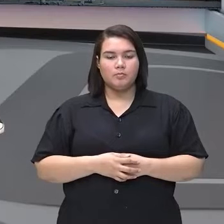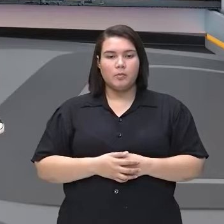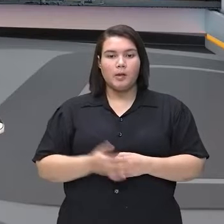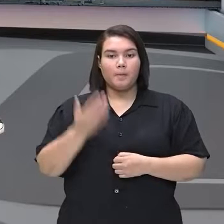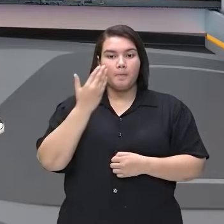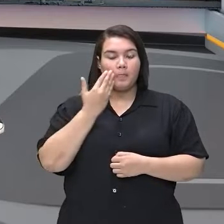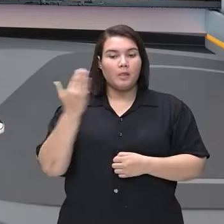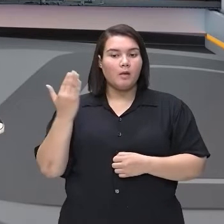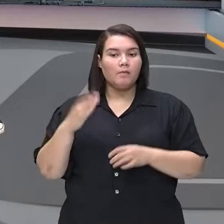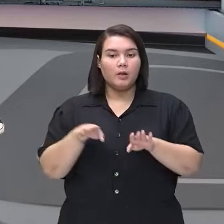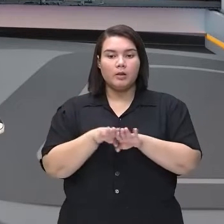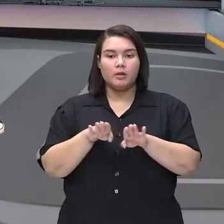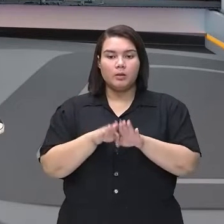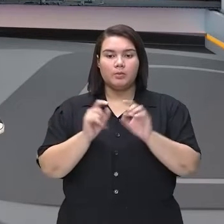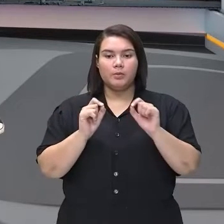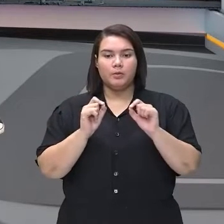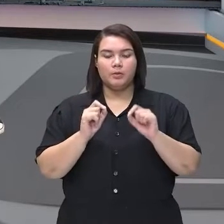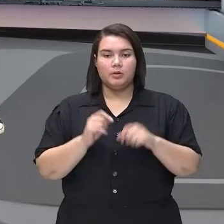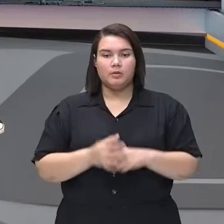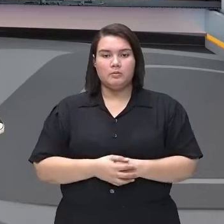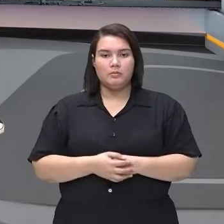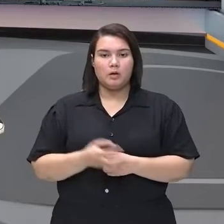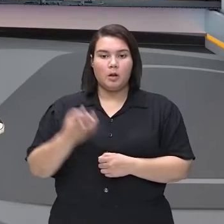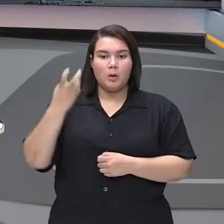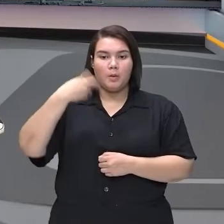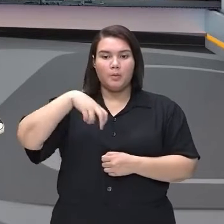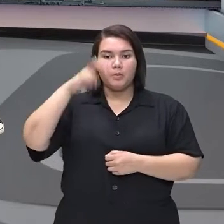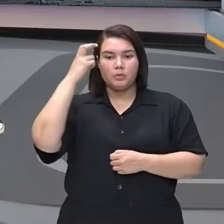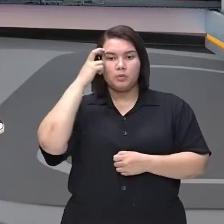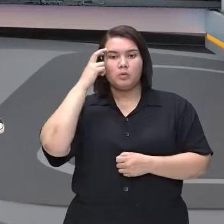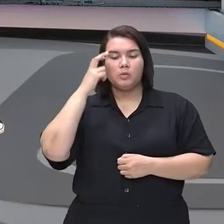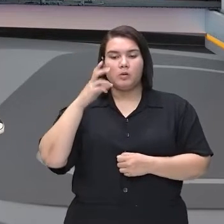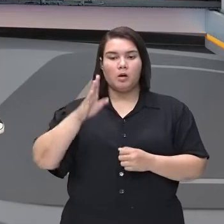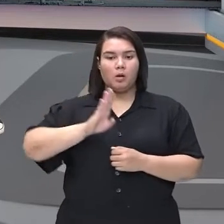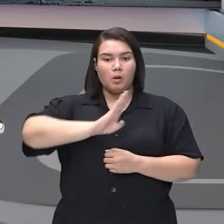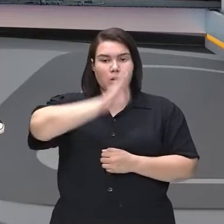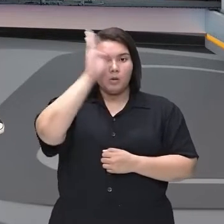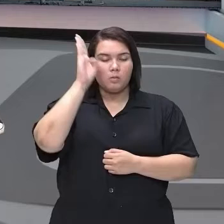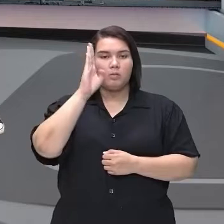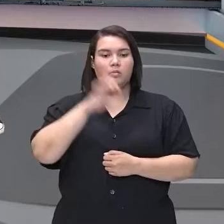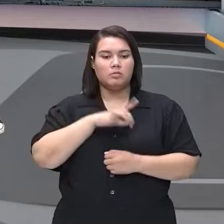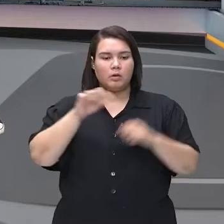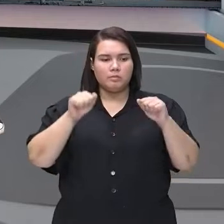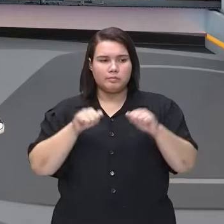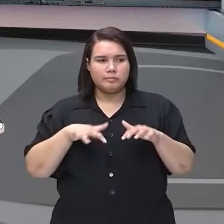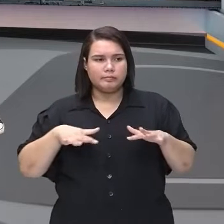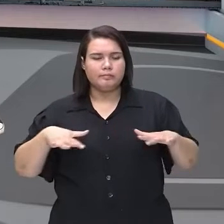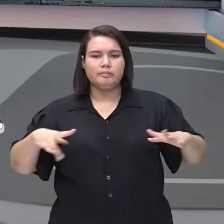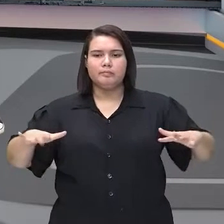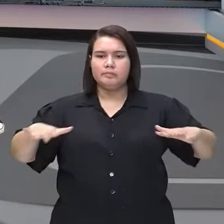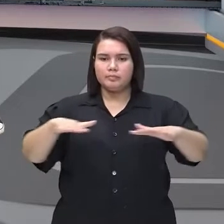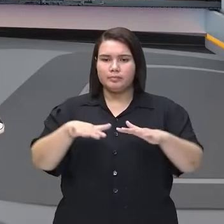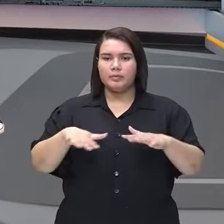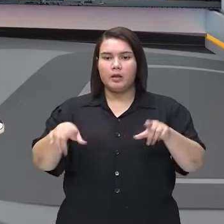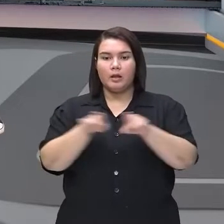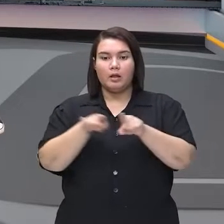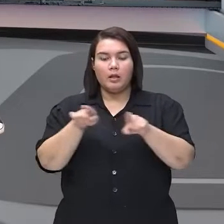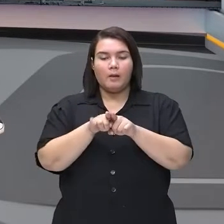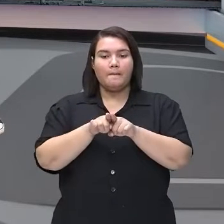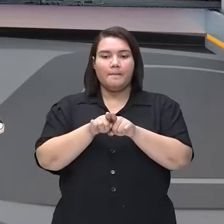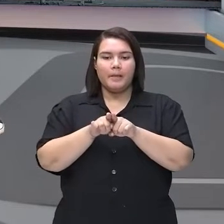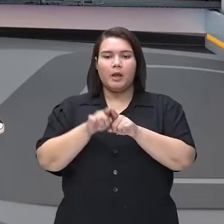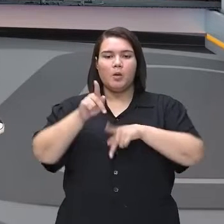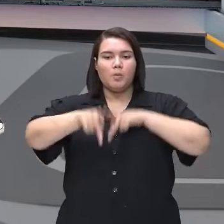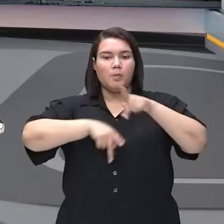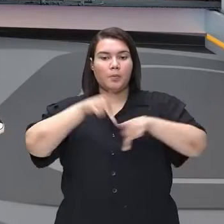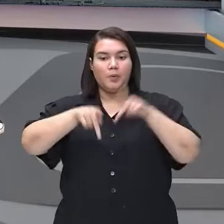ver a cultura romana se expandindo aí nessa região. A chegada dos romanos